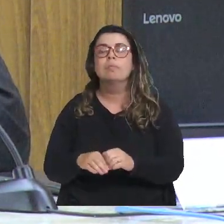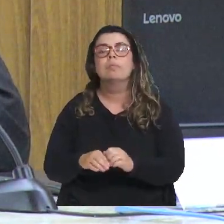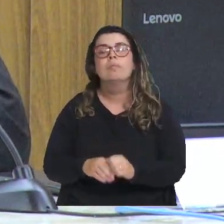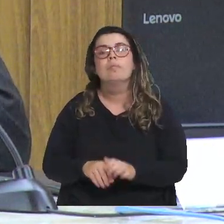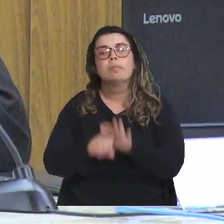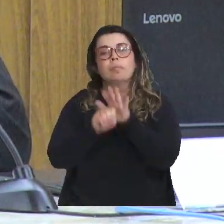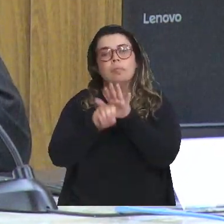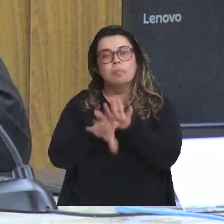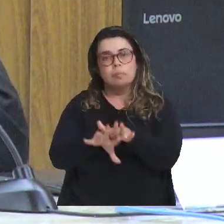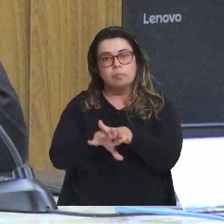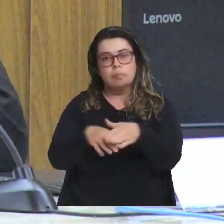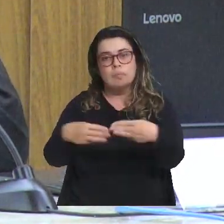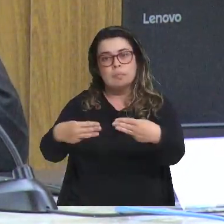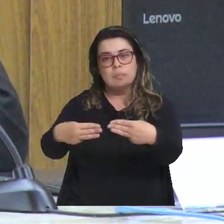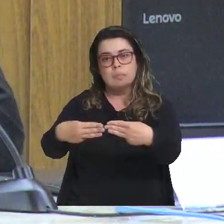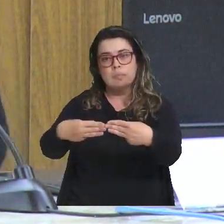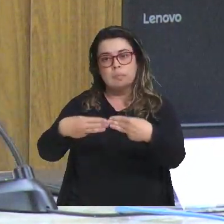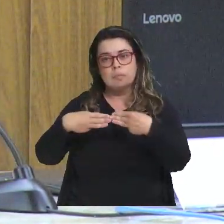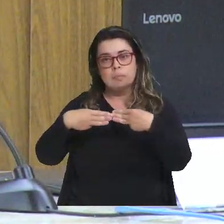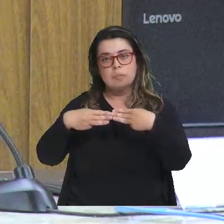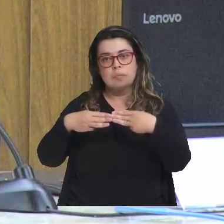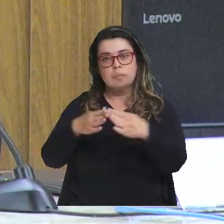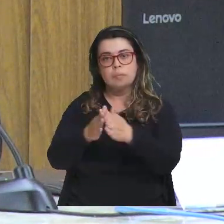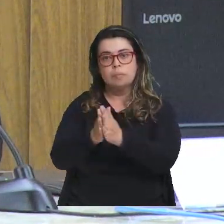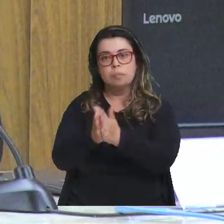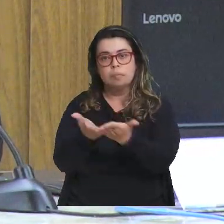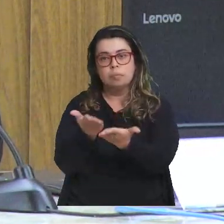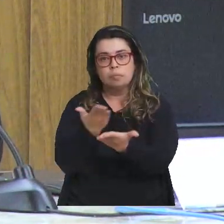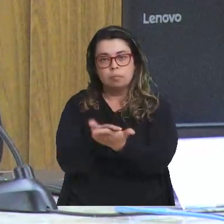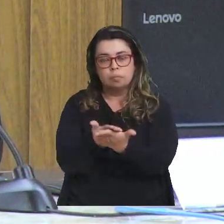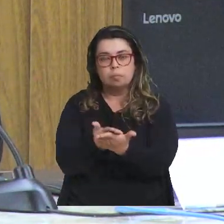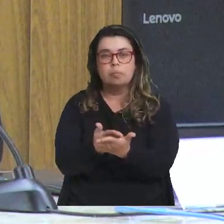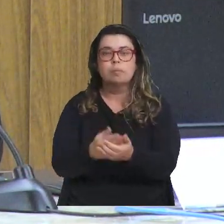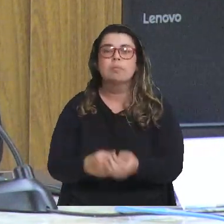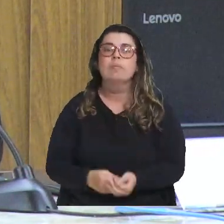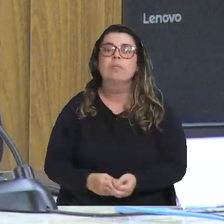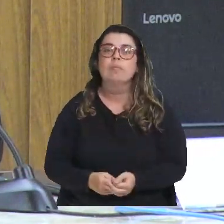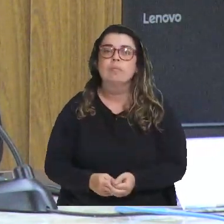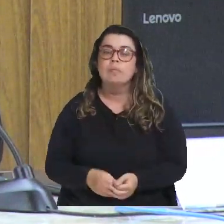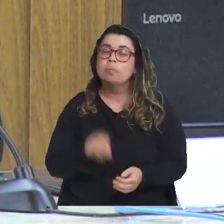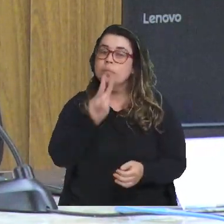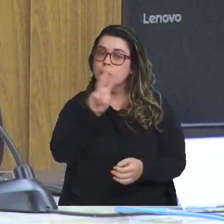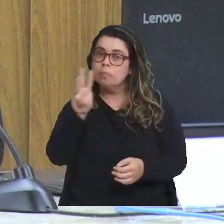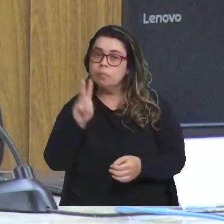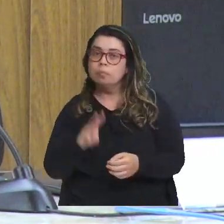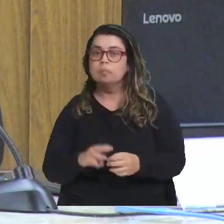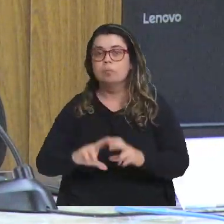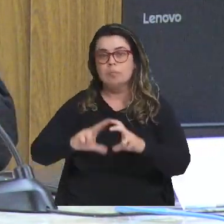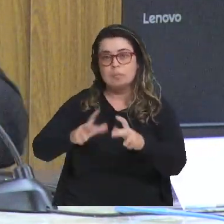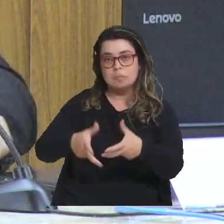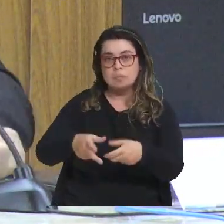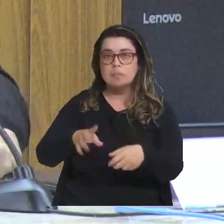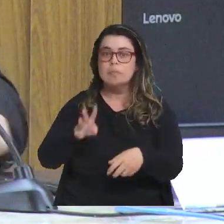indicações estão disponíveis no site da Câmara para a ciência dos senhores vereadores e da